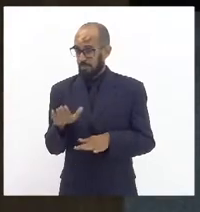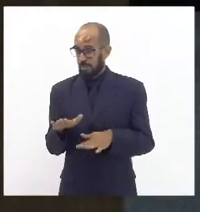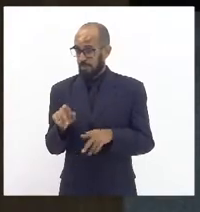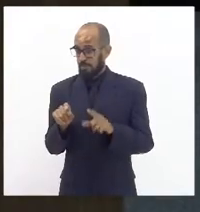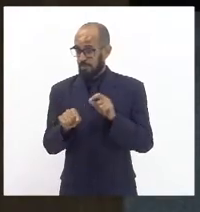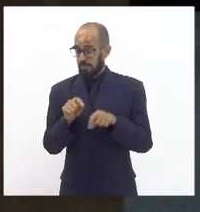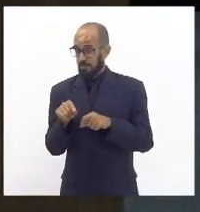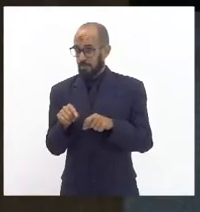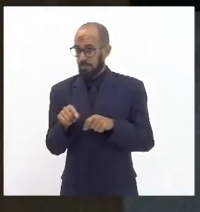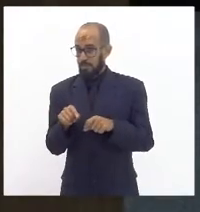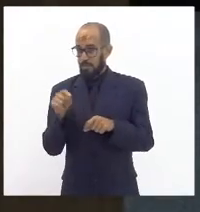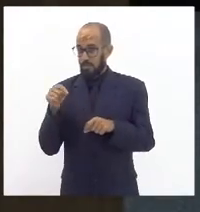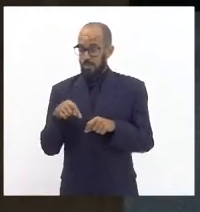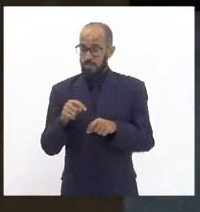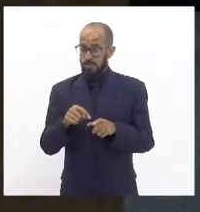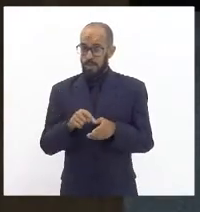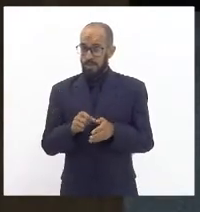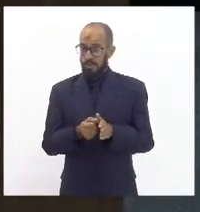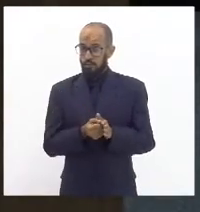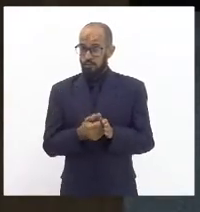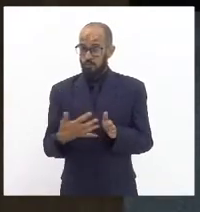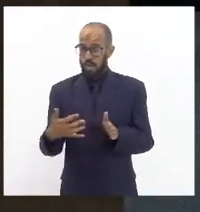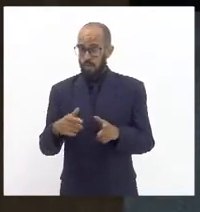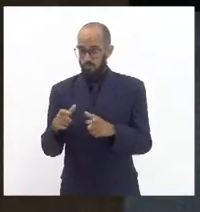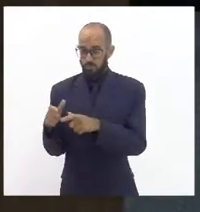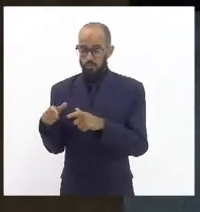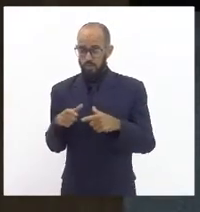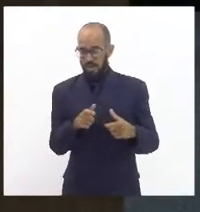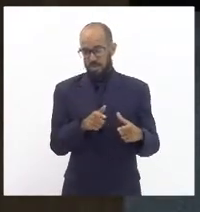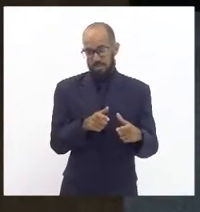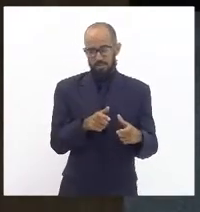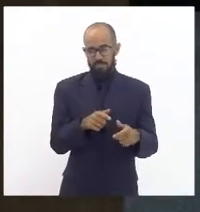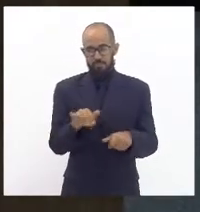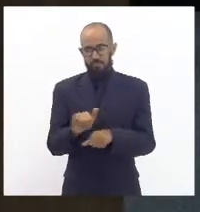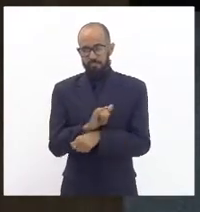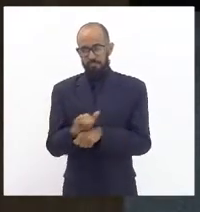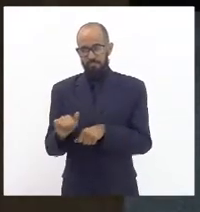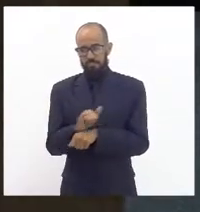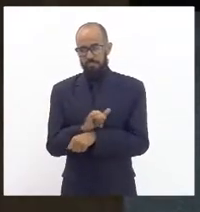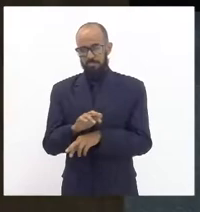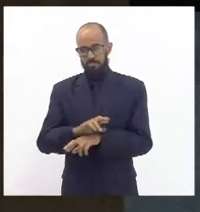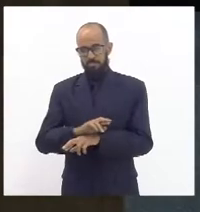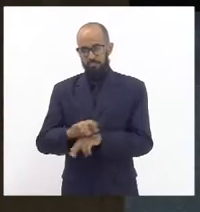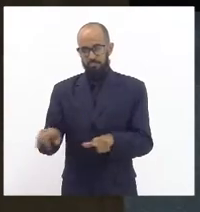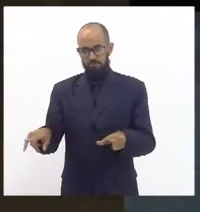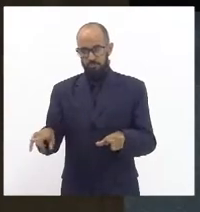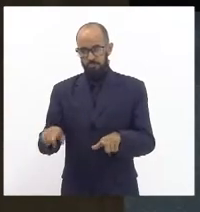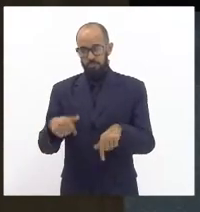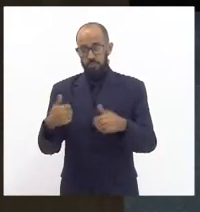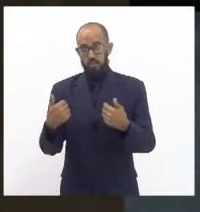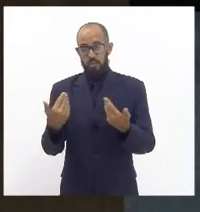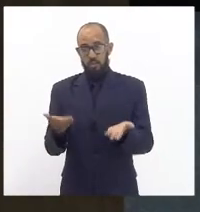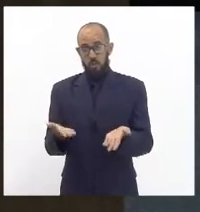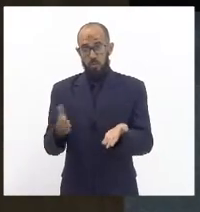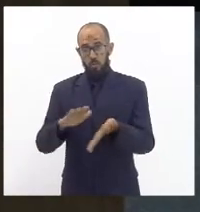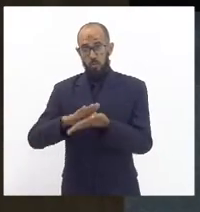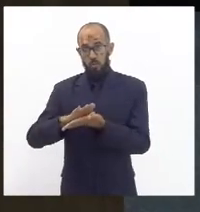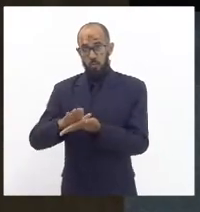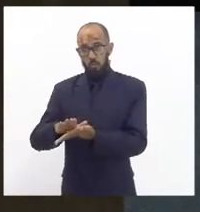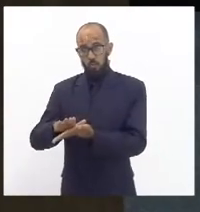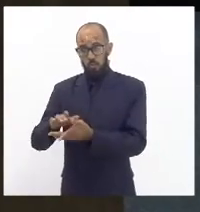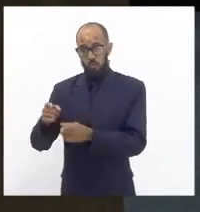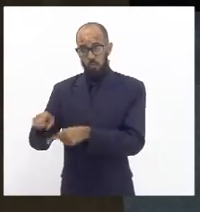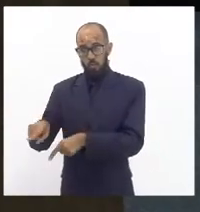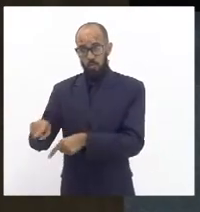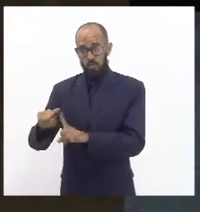está aí em todos os lugares com várias Vertentes com várias faces e o racismo o combate ao racismo na gravidez